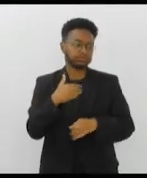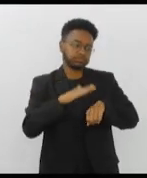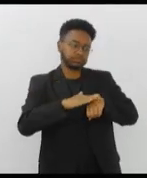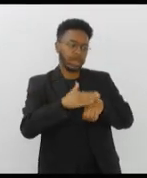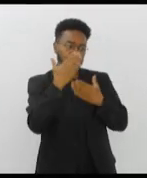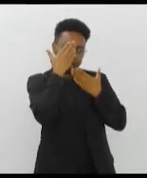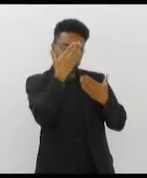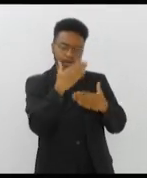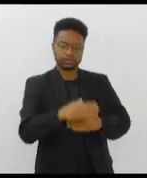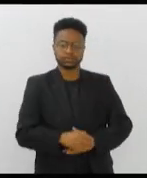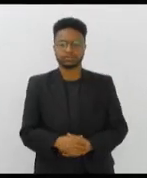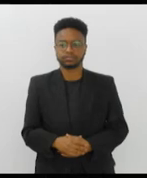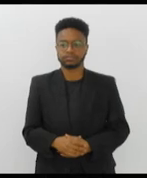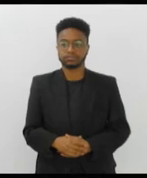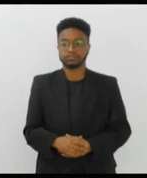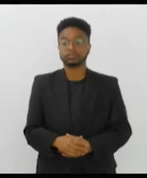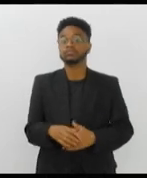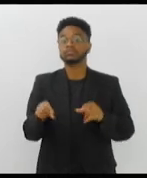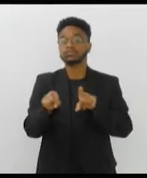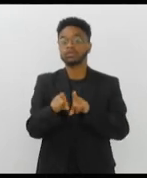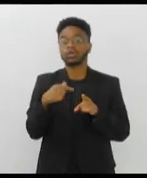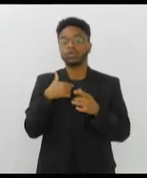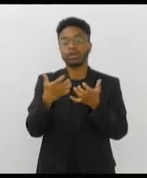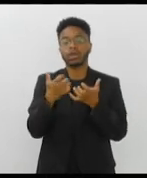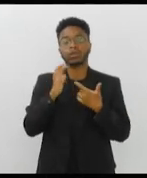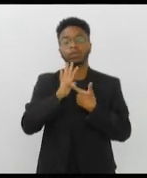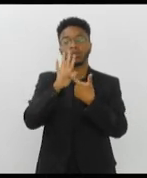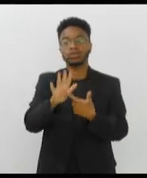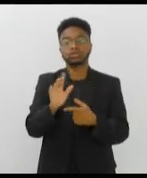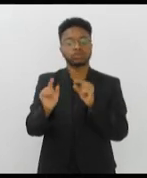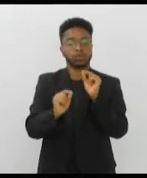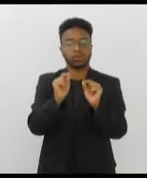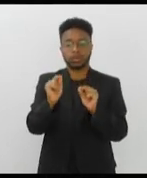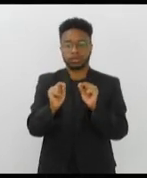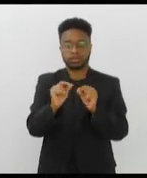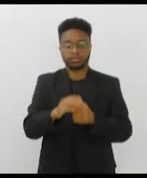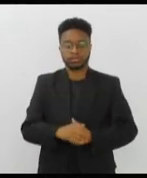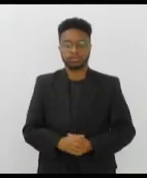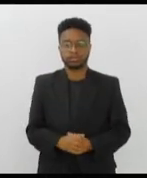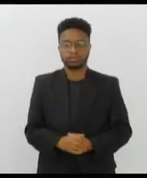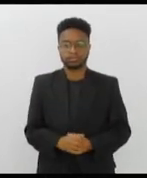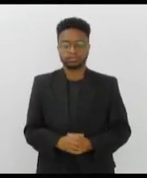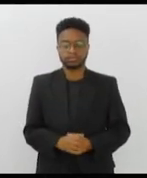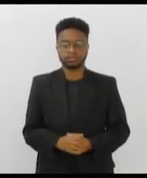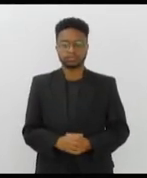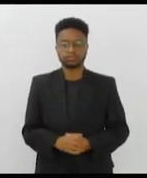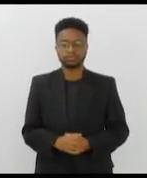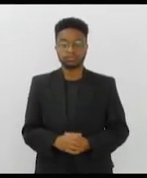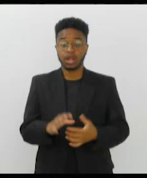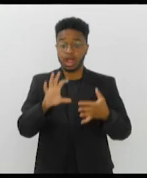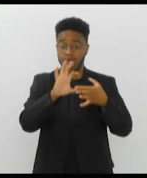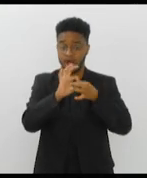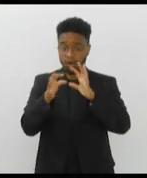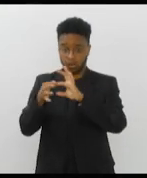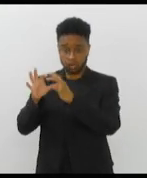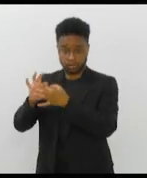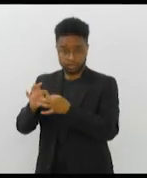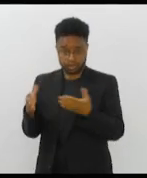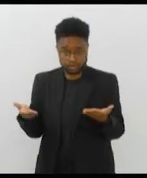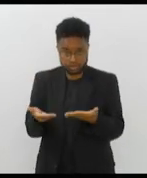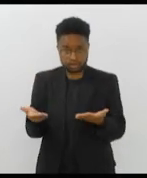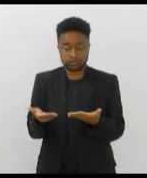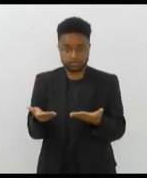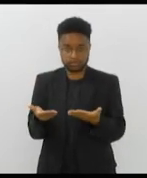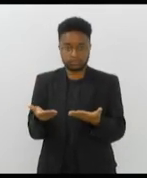deputada. Mas também para mostrar claramente que esta Olimpíada,